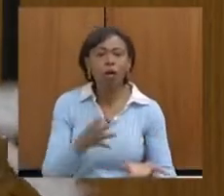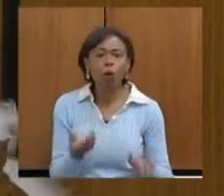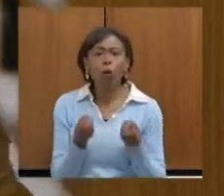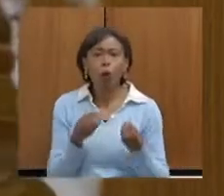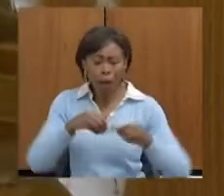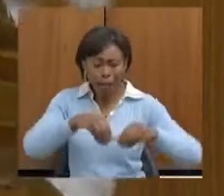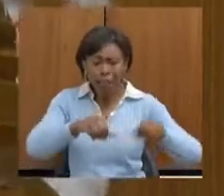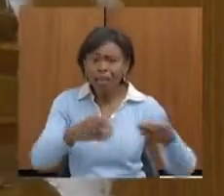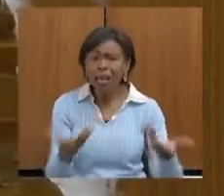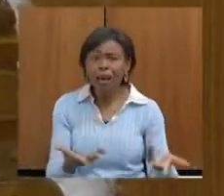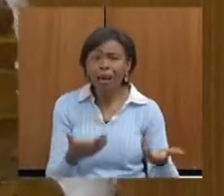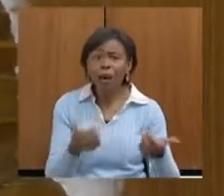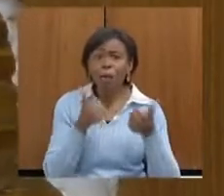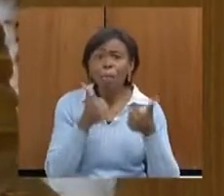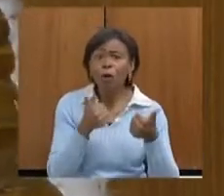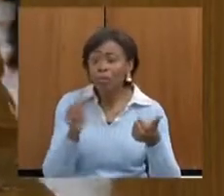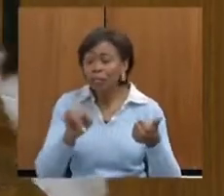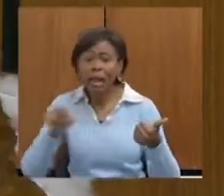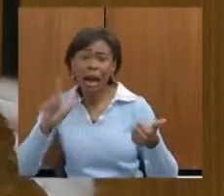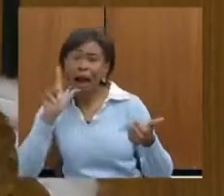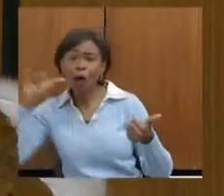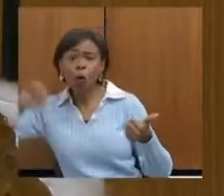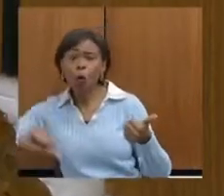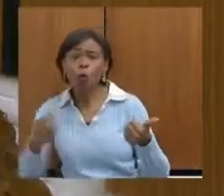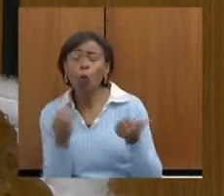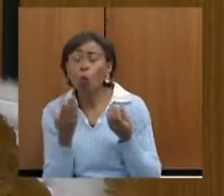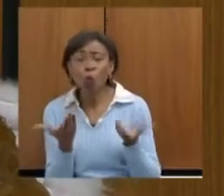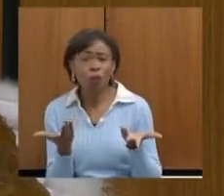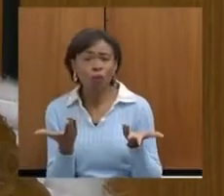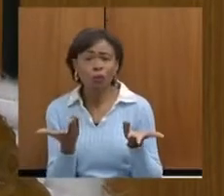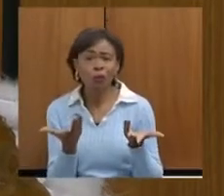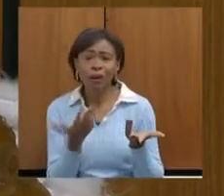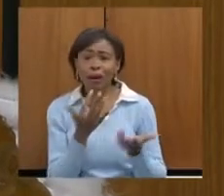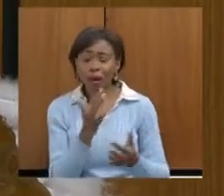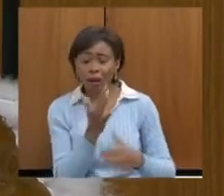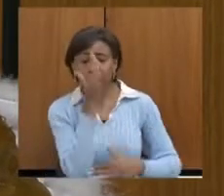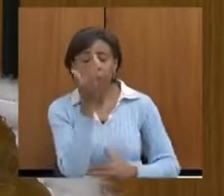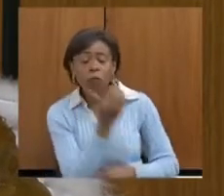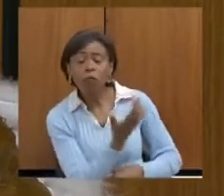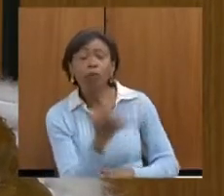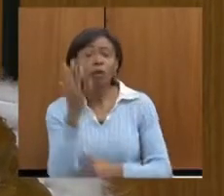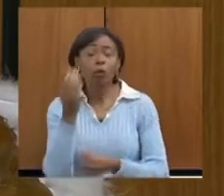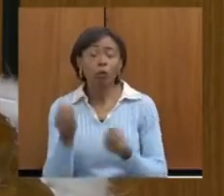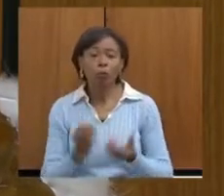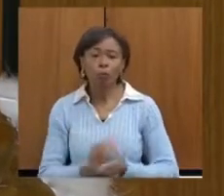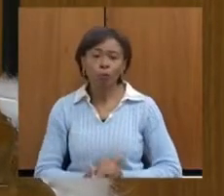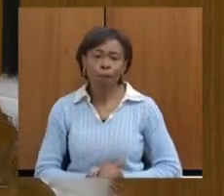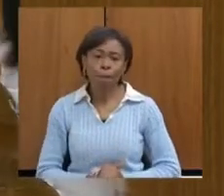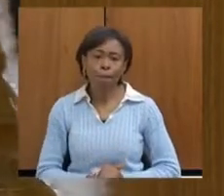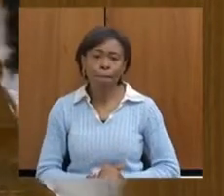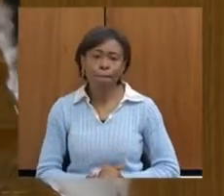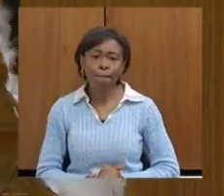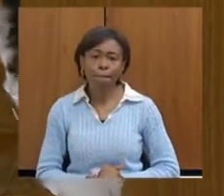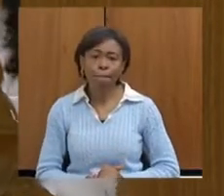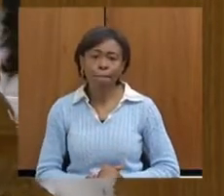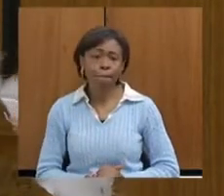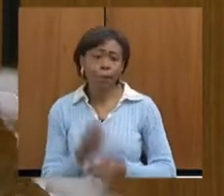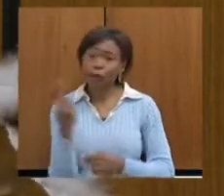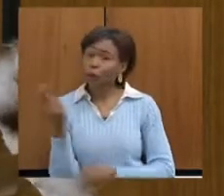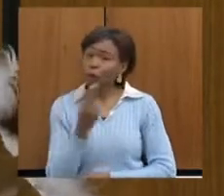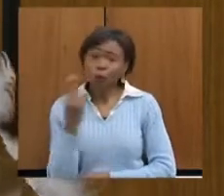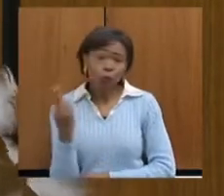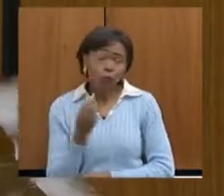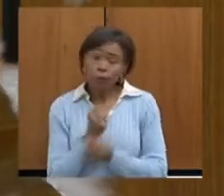para festa como é que tá as plantas vão se desenvolver não tem como Bom dia aí não tem como